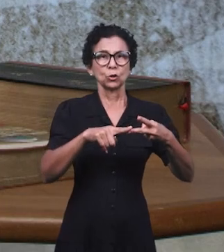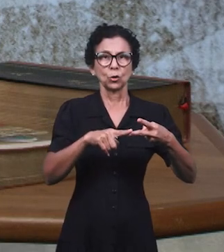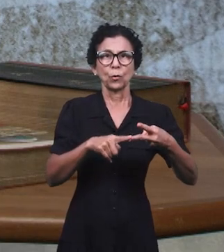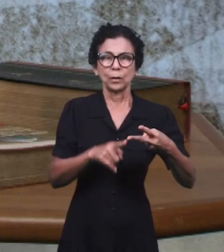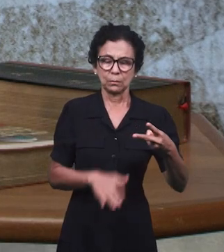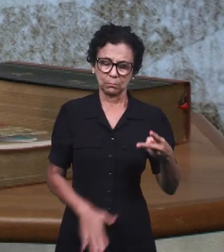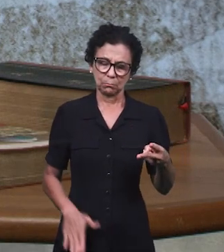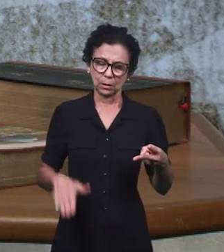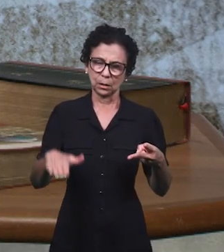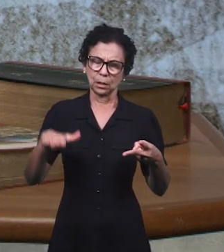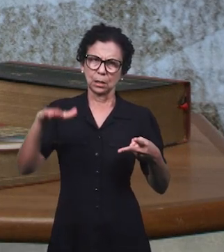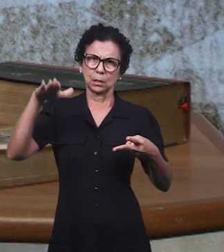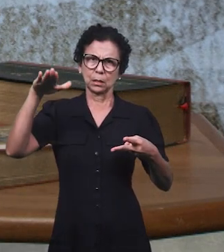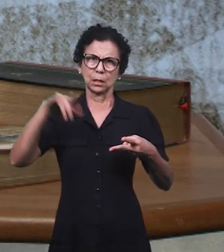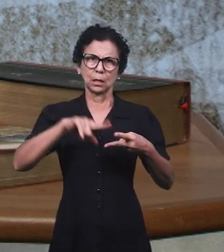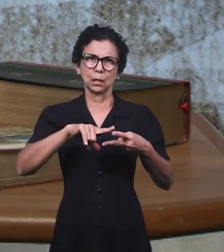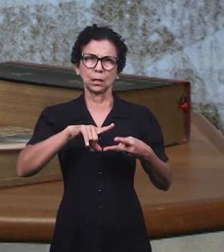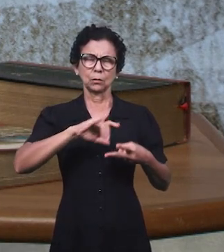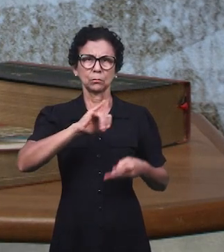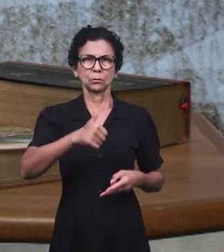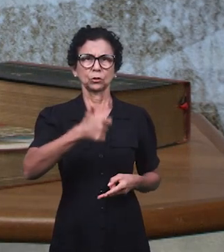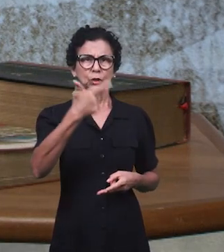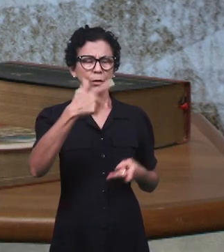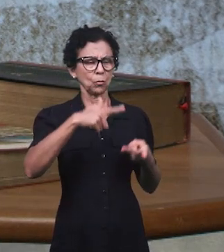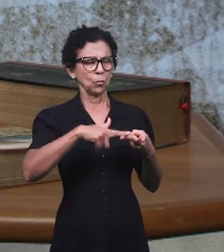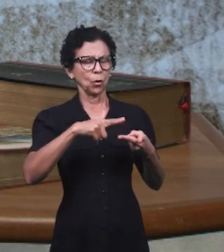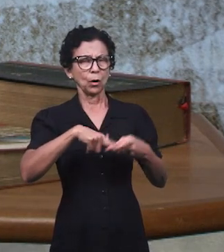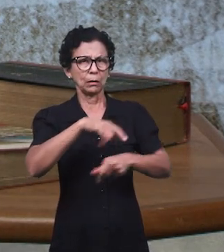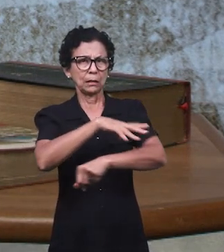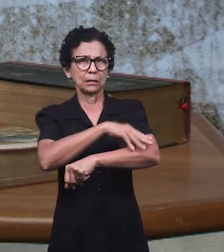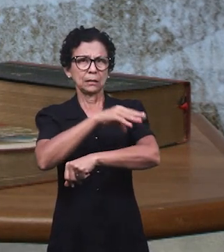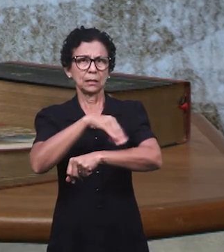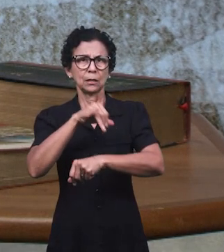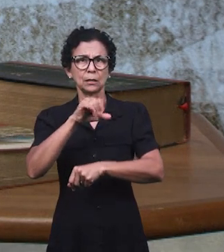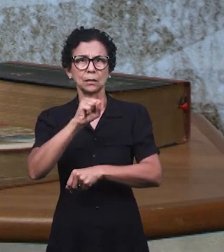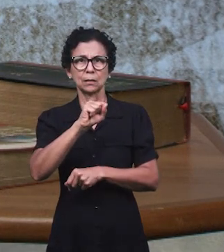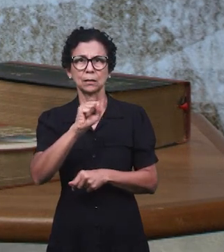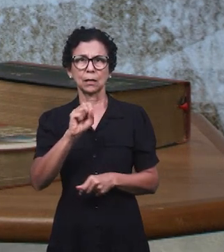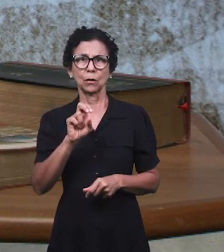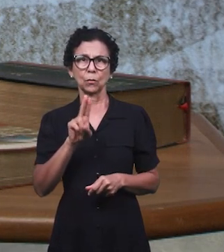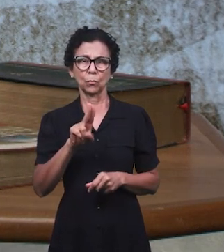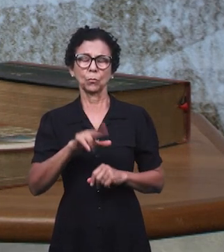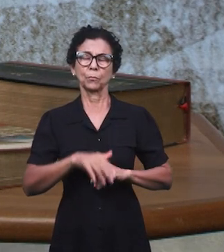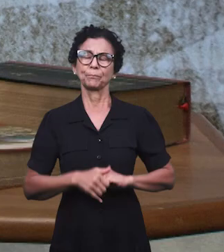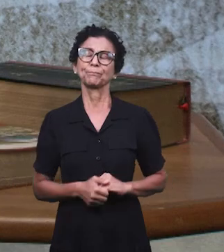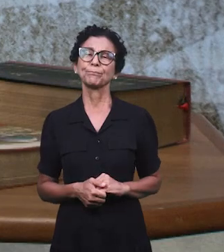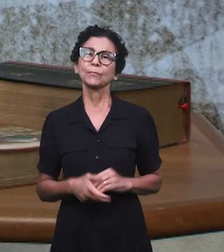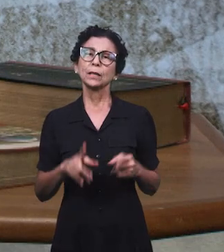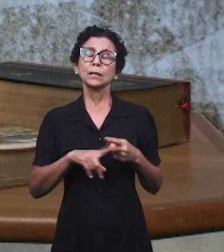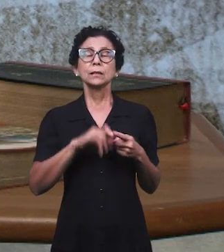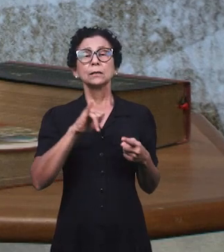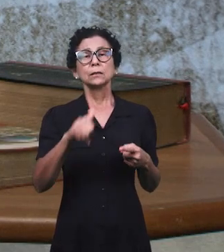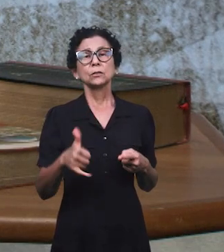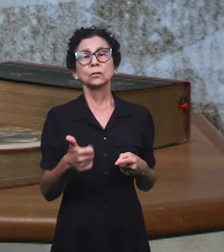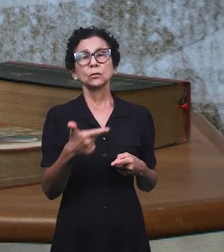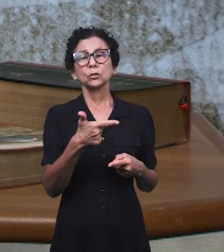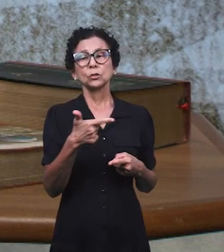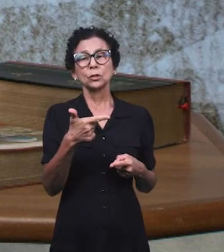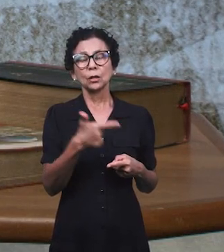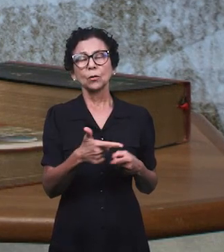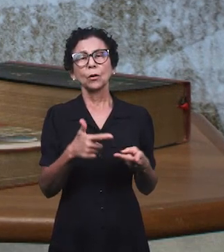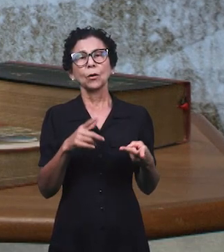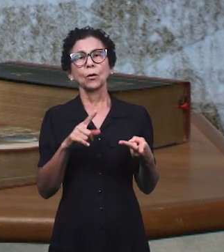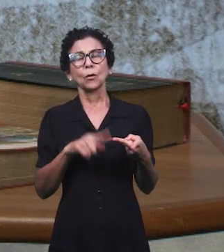do campo, mas Jacó era varão simples, habitando em tendas. E amava Isaque a Esaú,